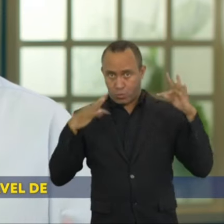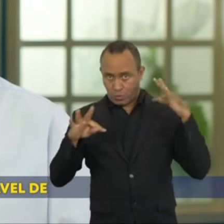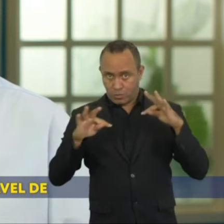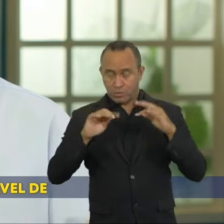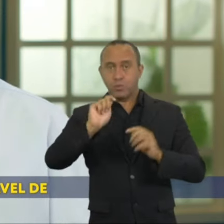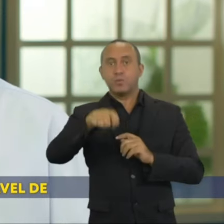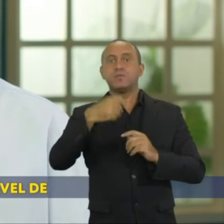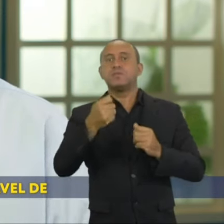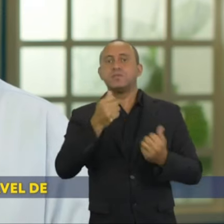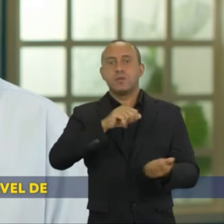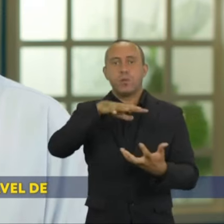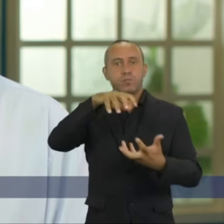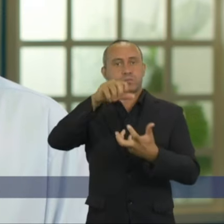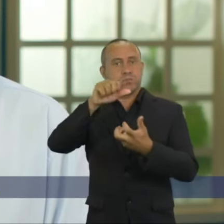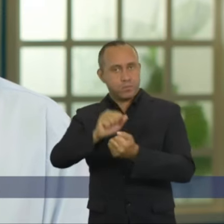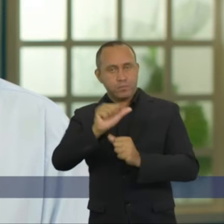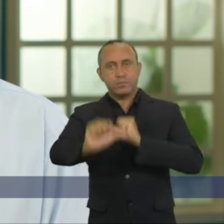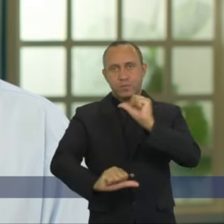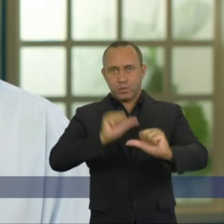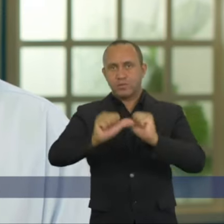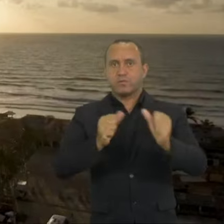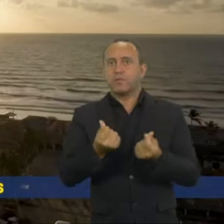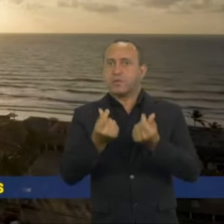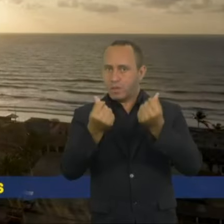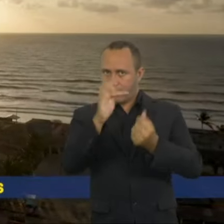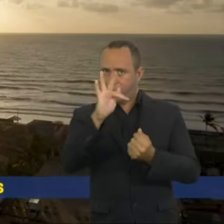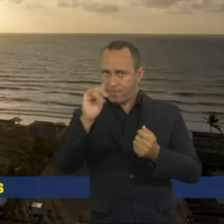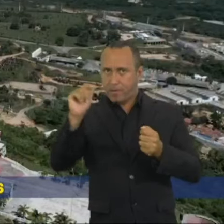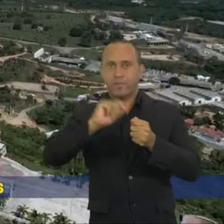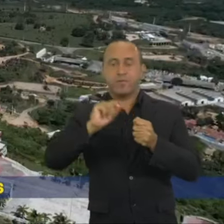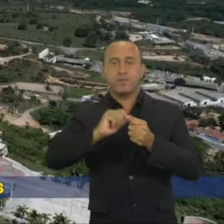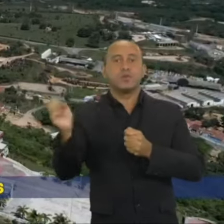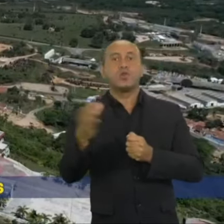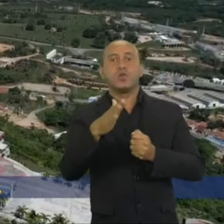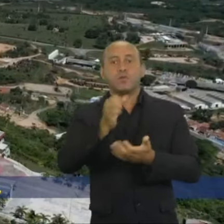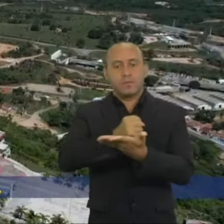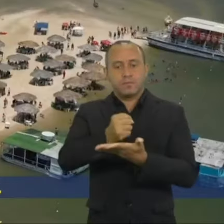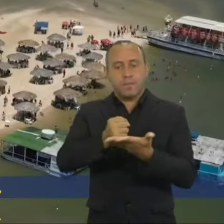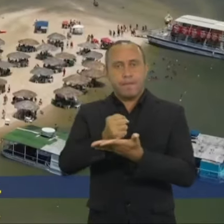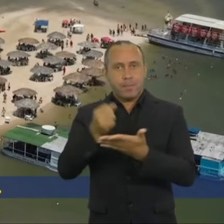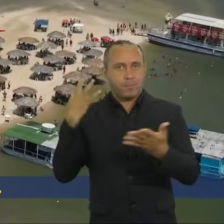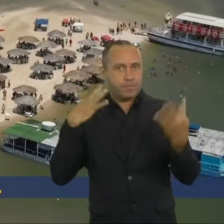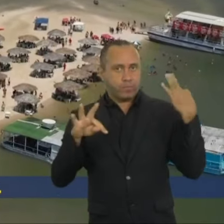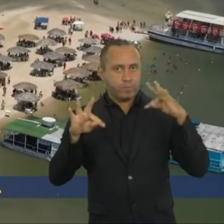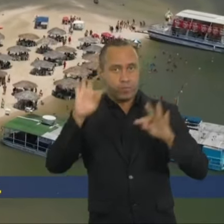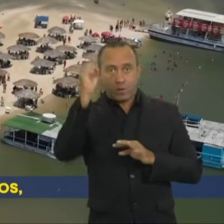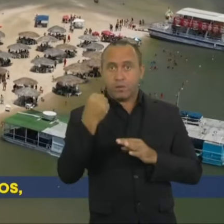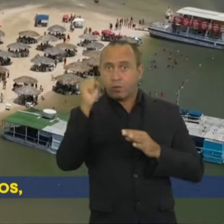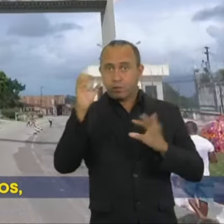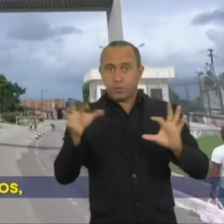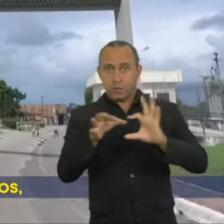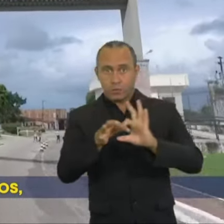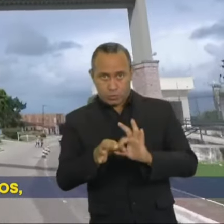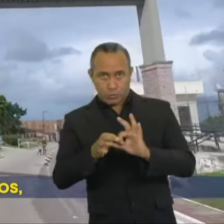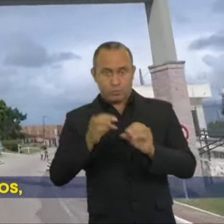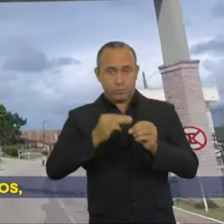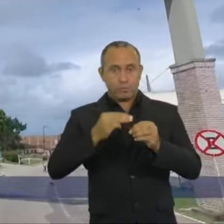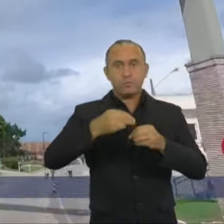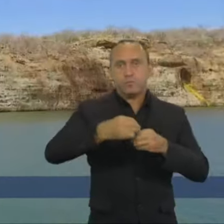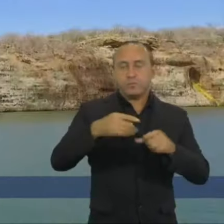como um instrumento sustentável de desenvolvimento e renda. Fábio vai criar novas bases para o turismo em Sergipe. Em parceria com